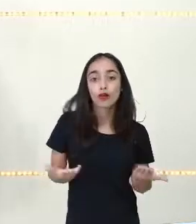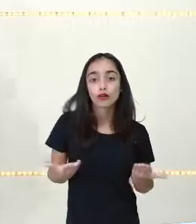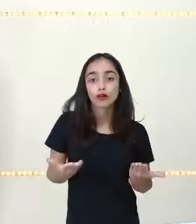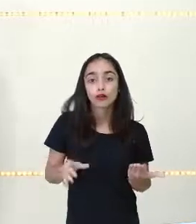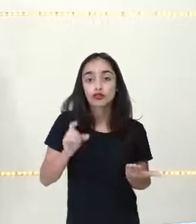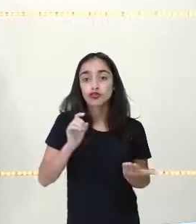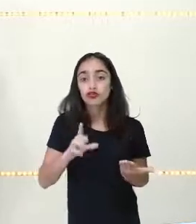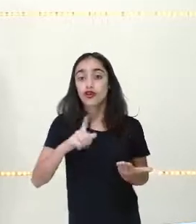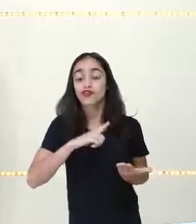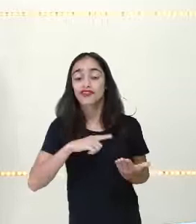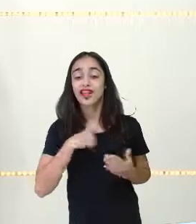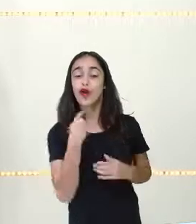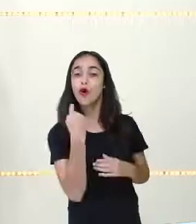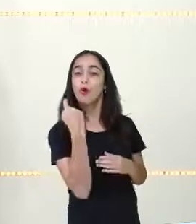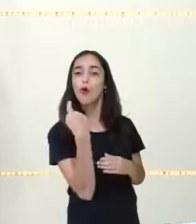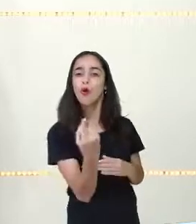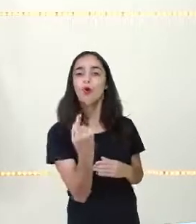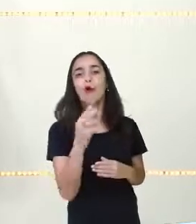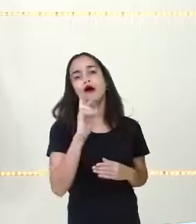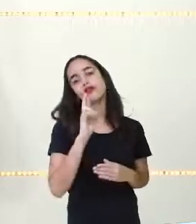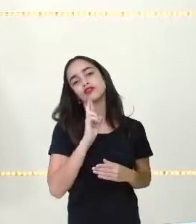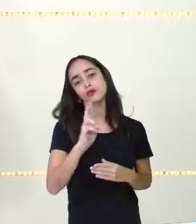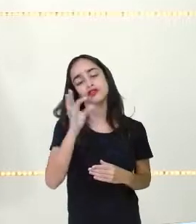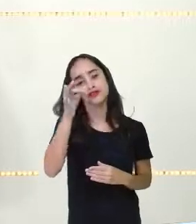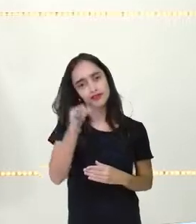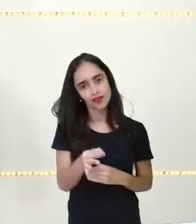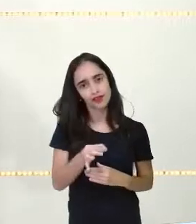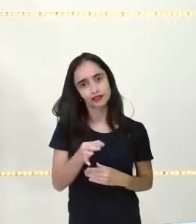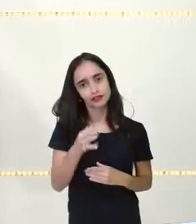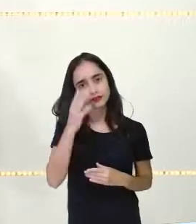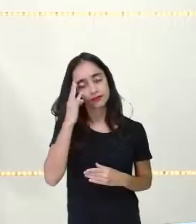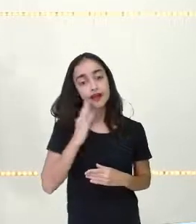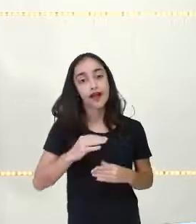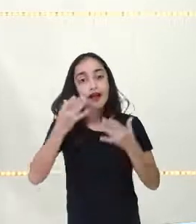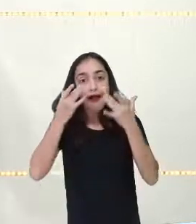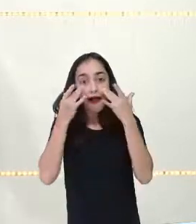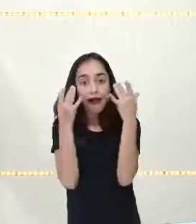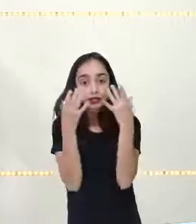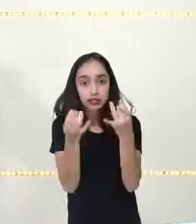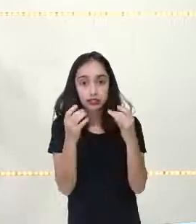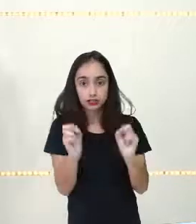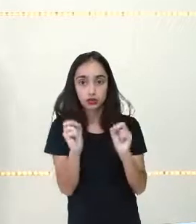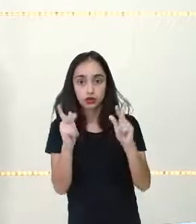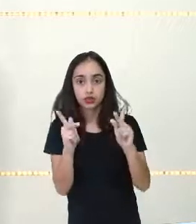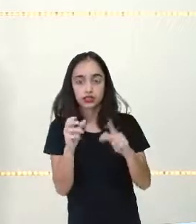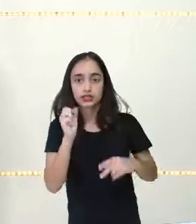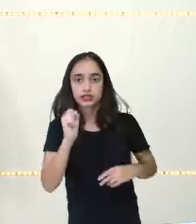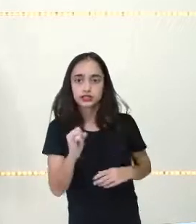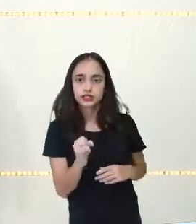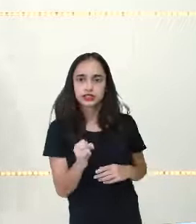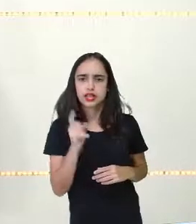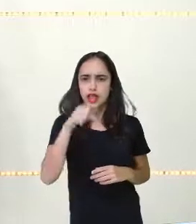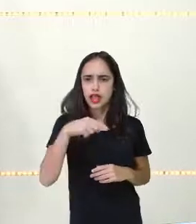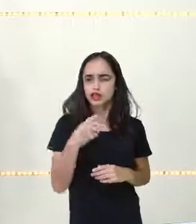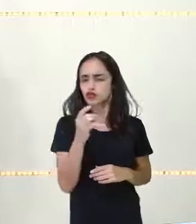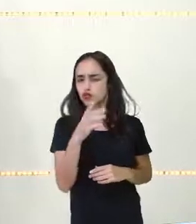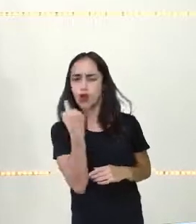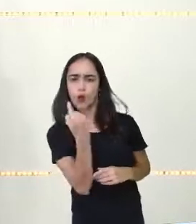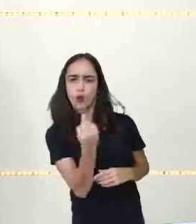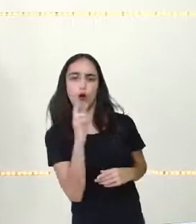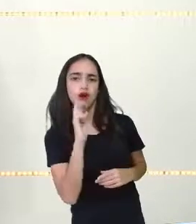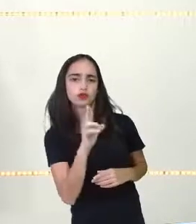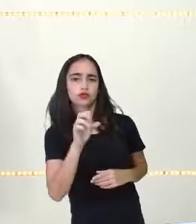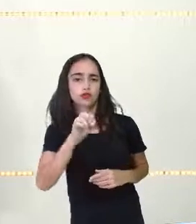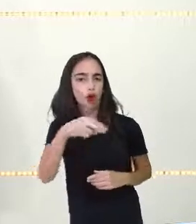uma resposta estará correta atenção nisso tá se vai ser mais de uma alternativa ou não se apenas uma